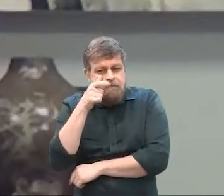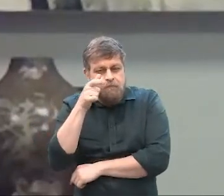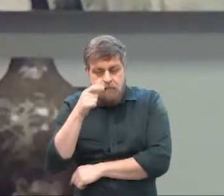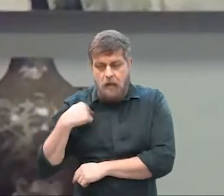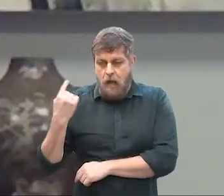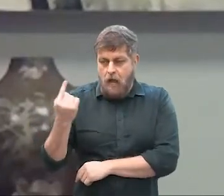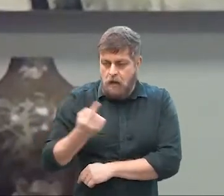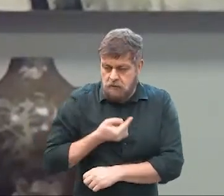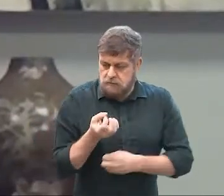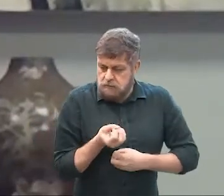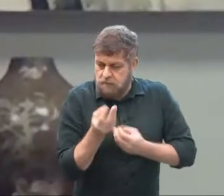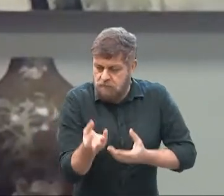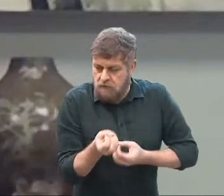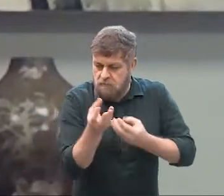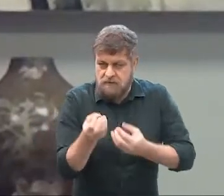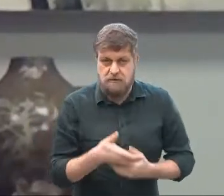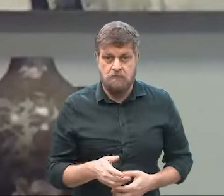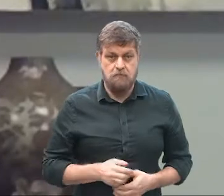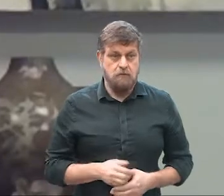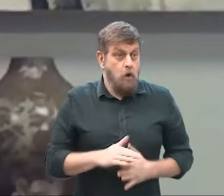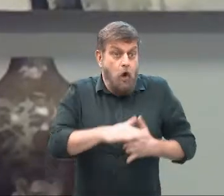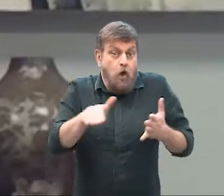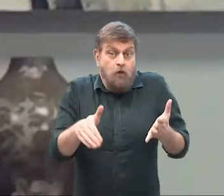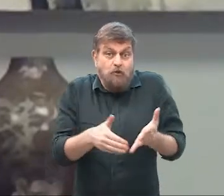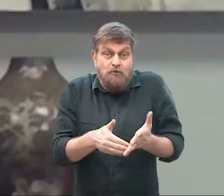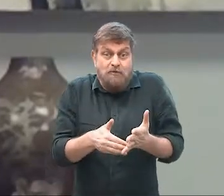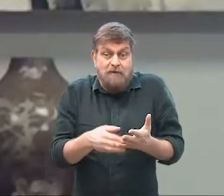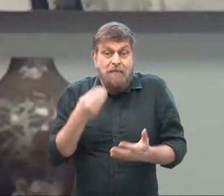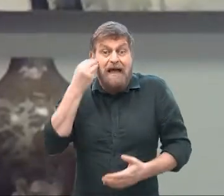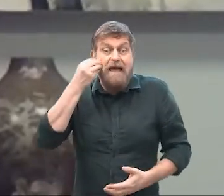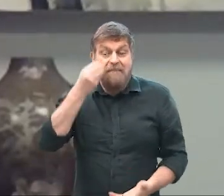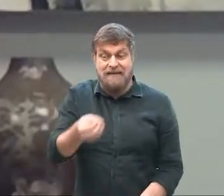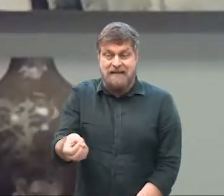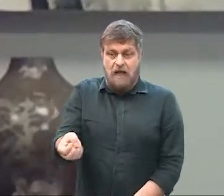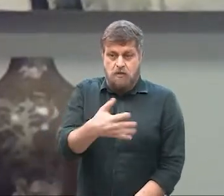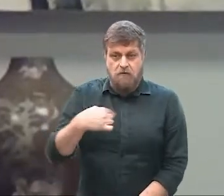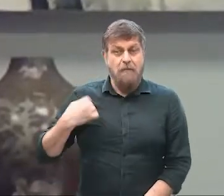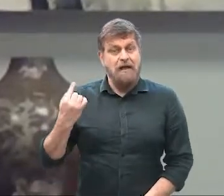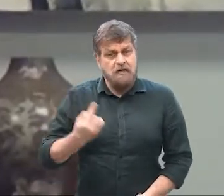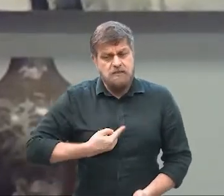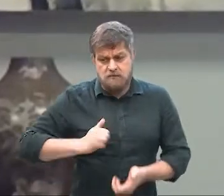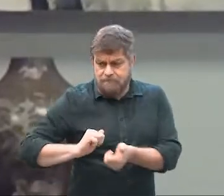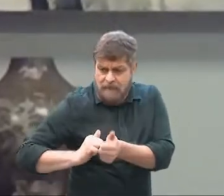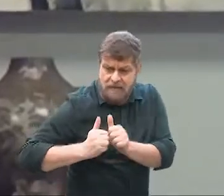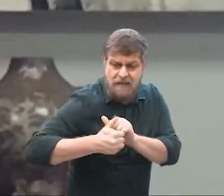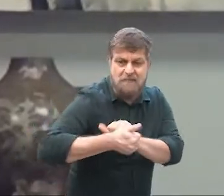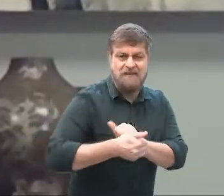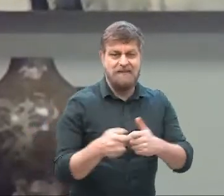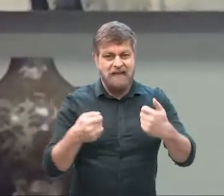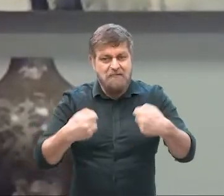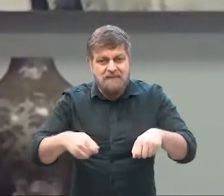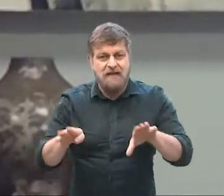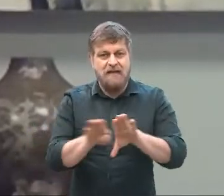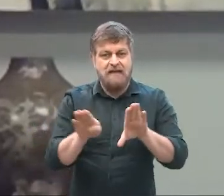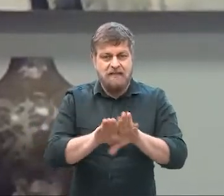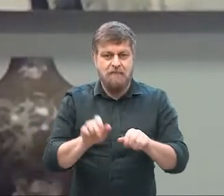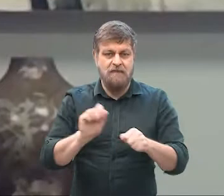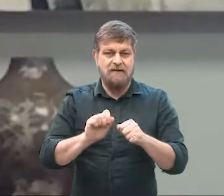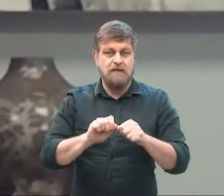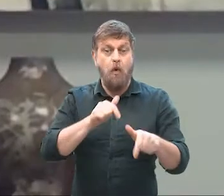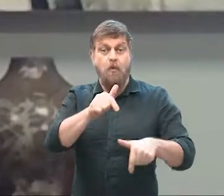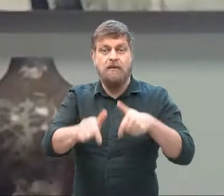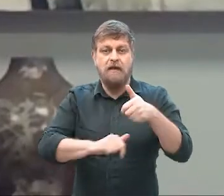nossas apresentações, tudo isso é novo para todos nós, né? Mas nós temos que nos adaptar e, ao mesmo tempo, prestar um serviço de